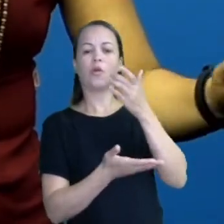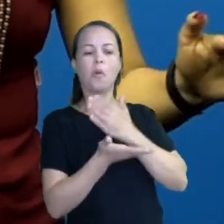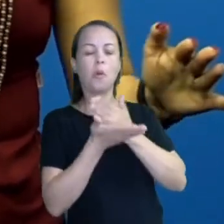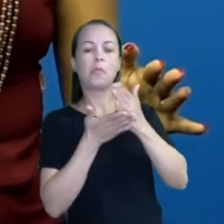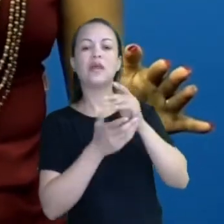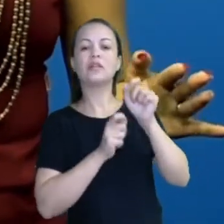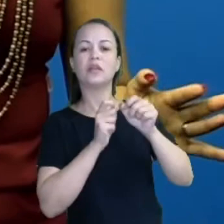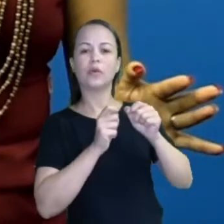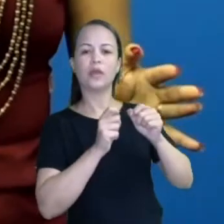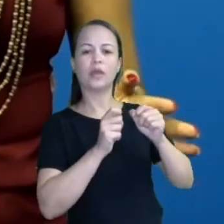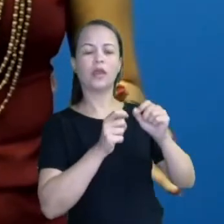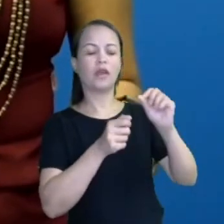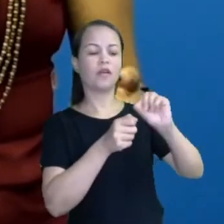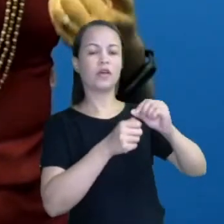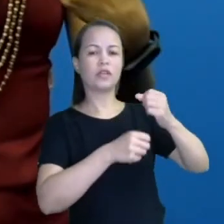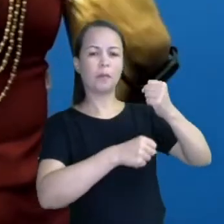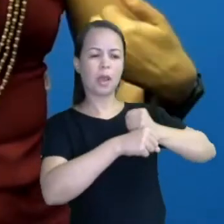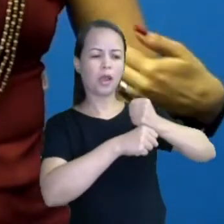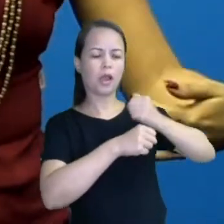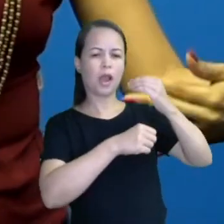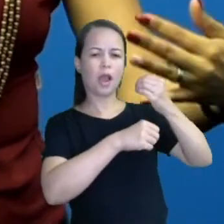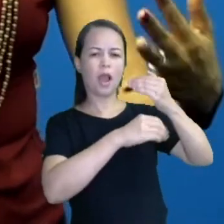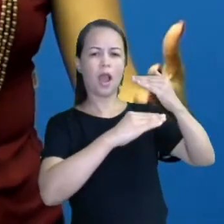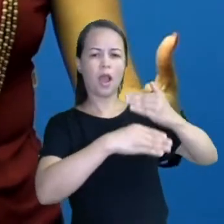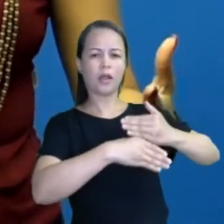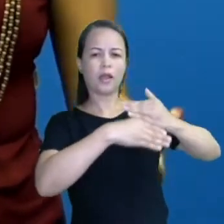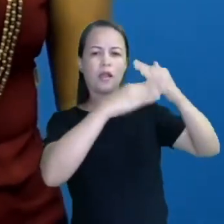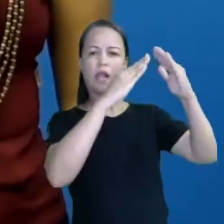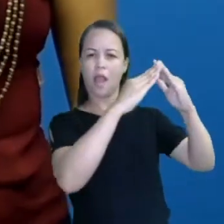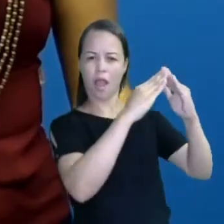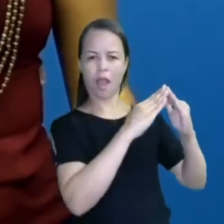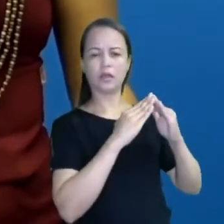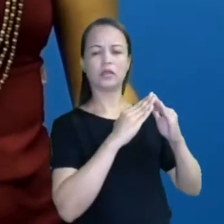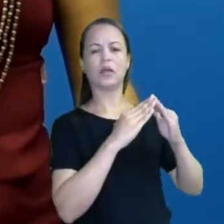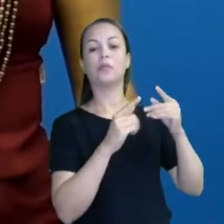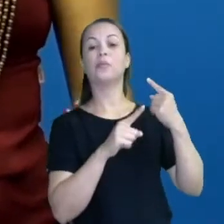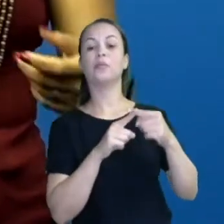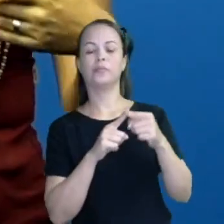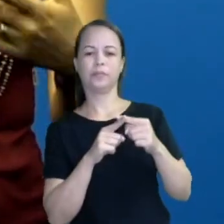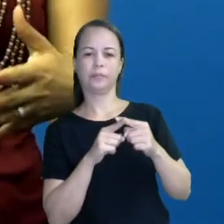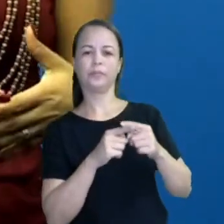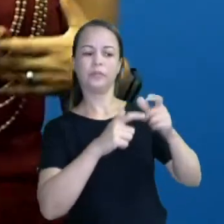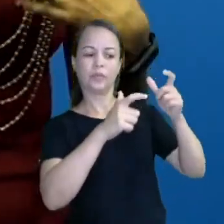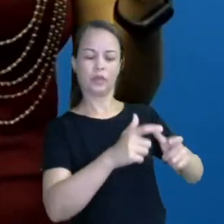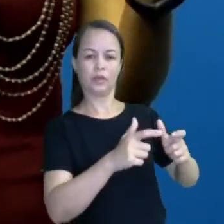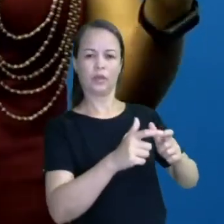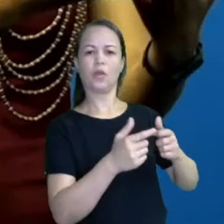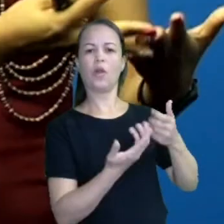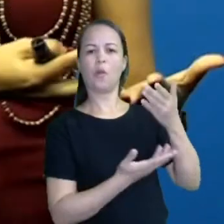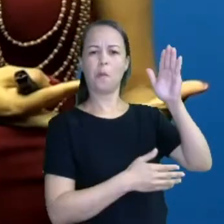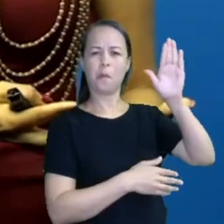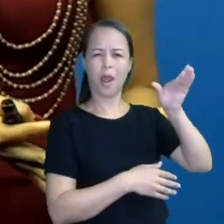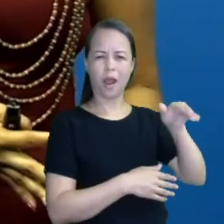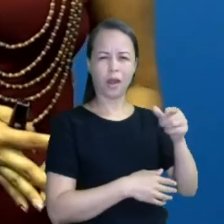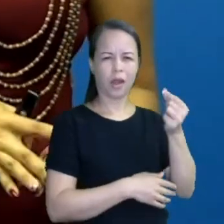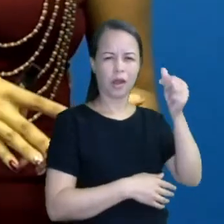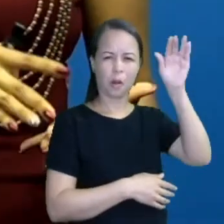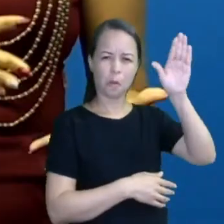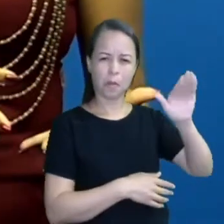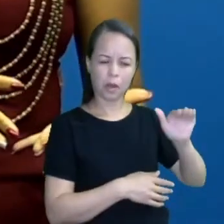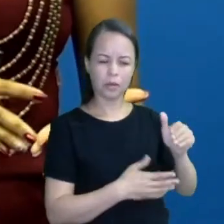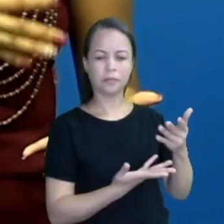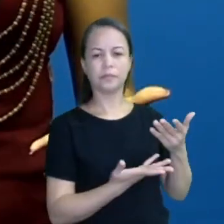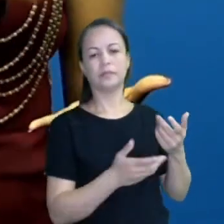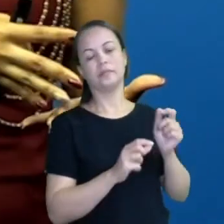a construir suas casas ali. Por quê? É um local mais barato de se morar, você não tem que pagar valores muito altos por